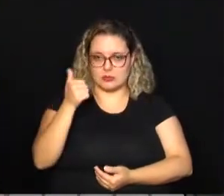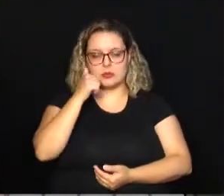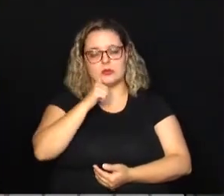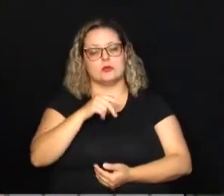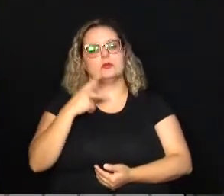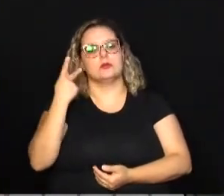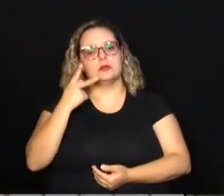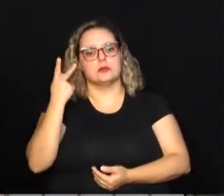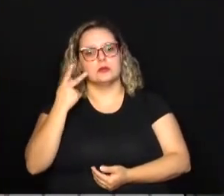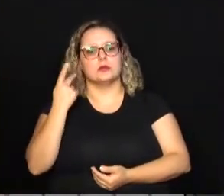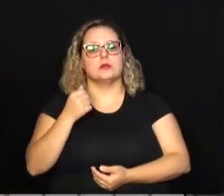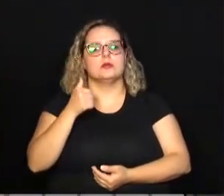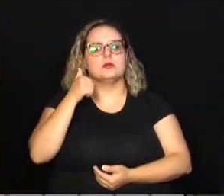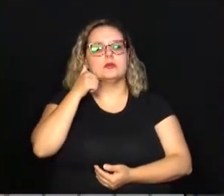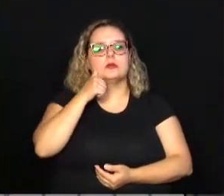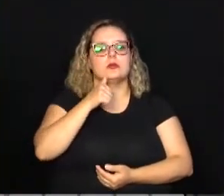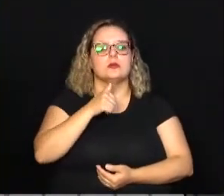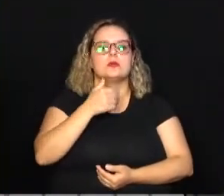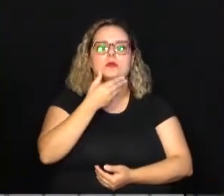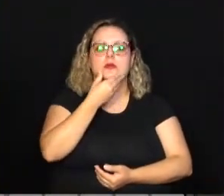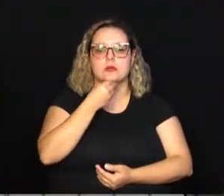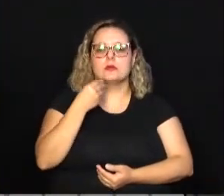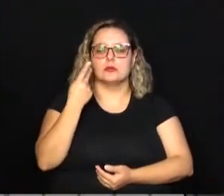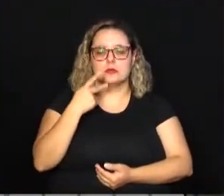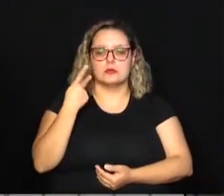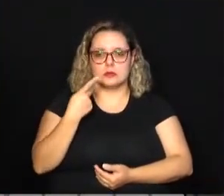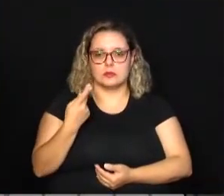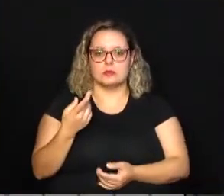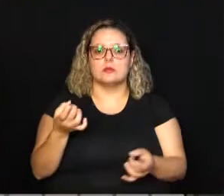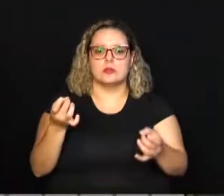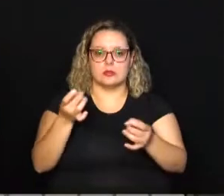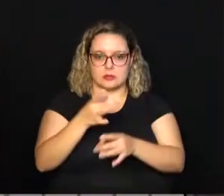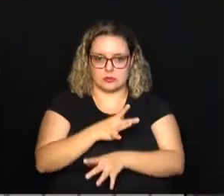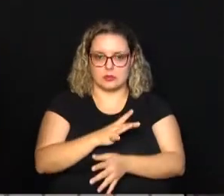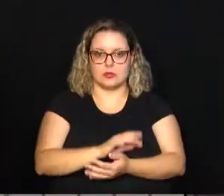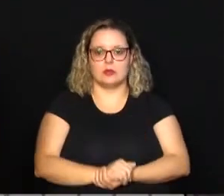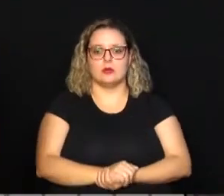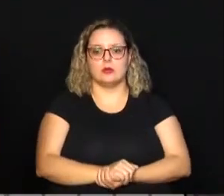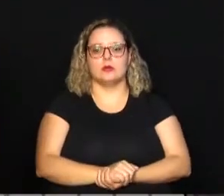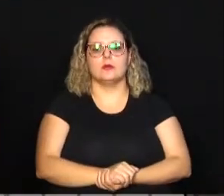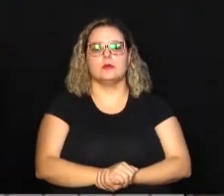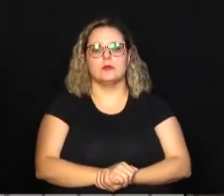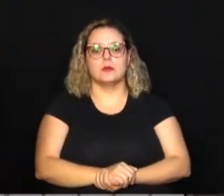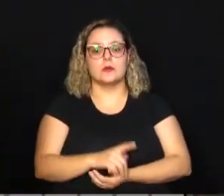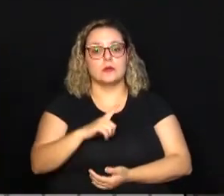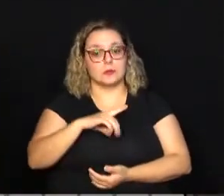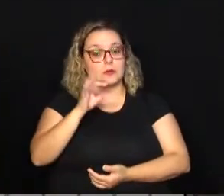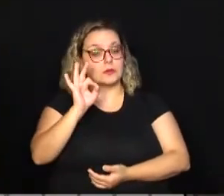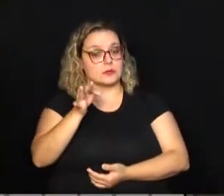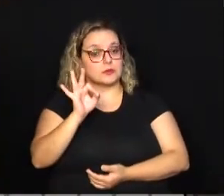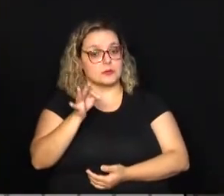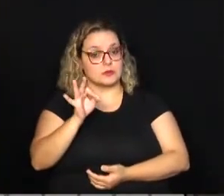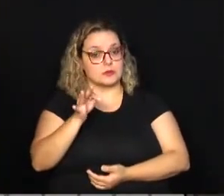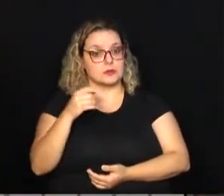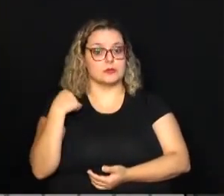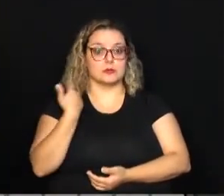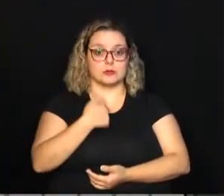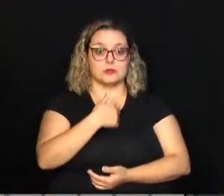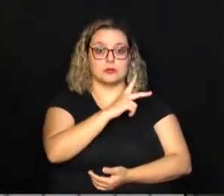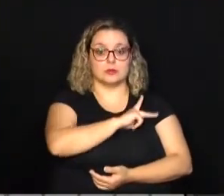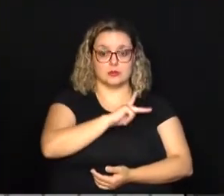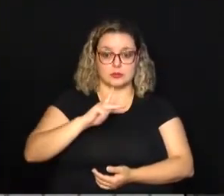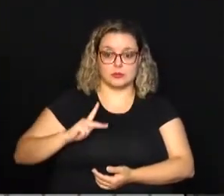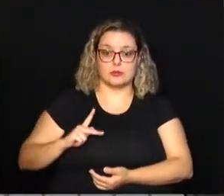da senhora vereadora, que aí a gente finaliza, tá bom? Esse bloco, eu tenho certeza que o nosso presidente